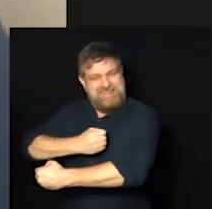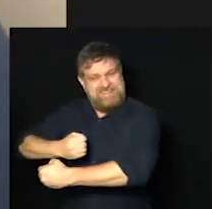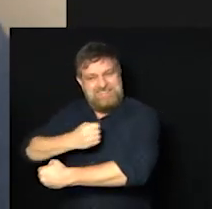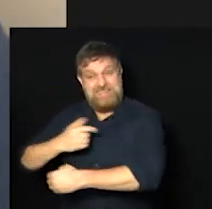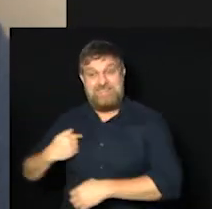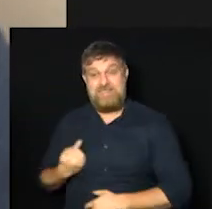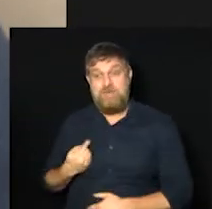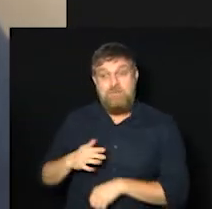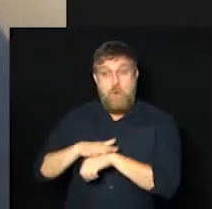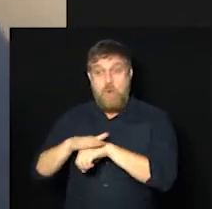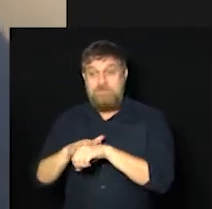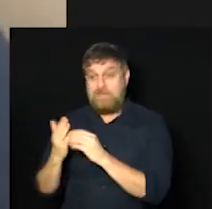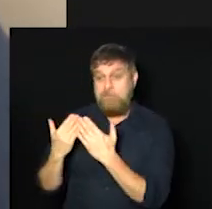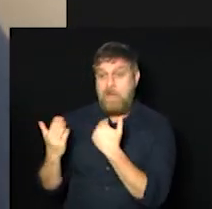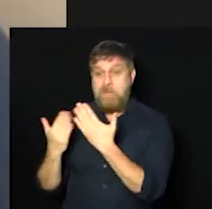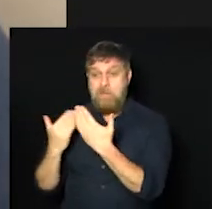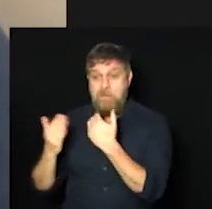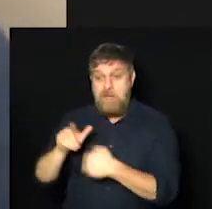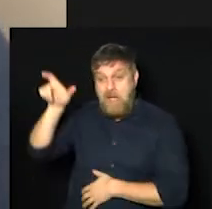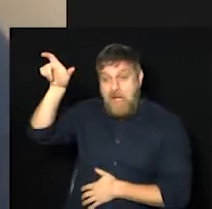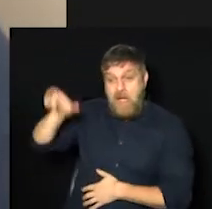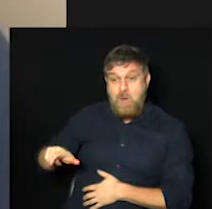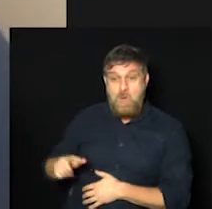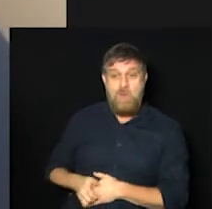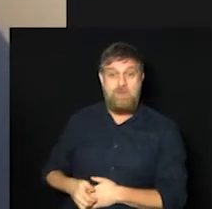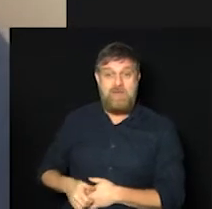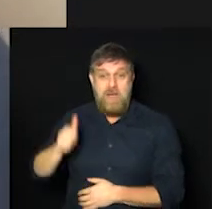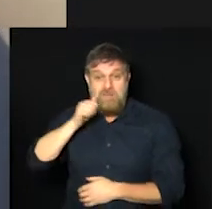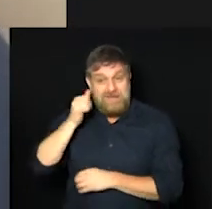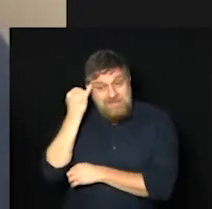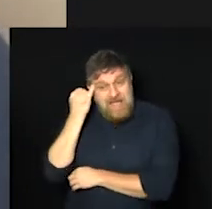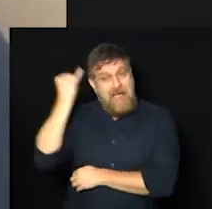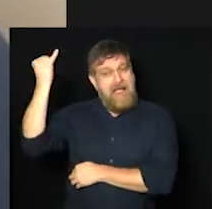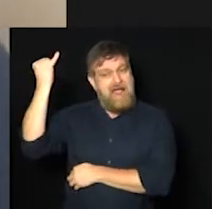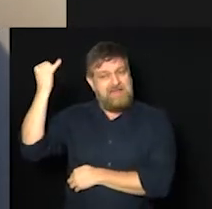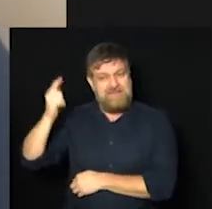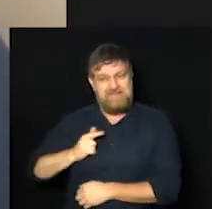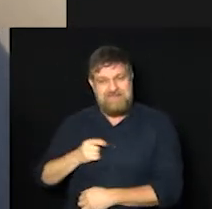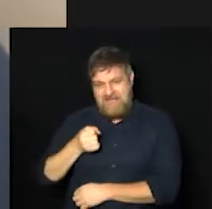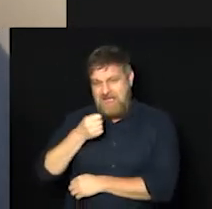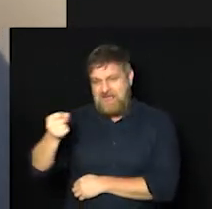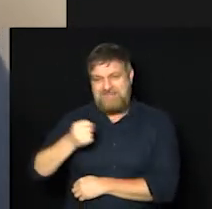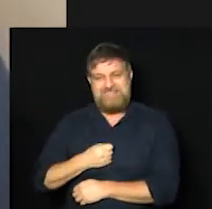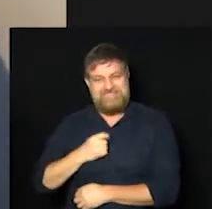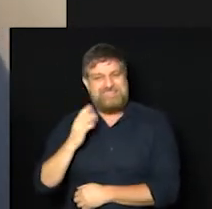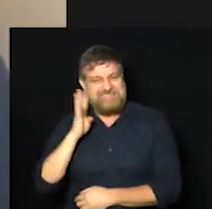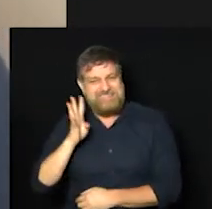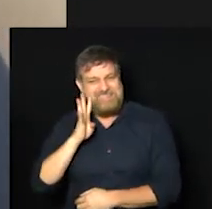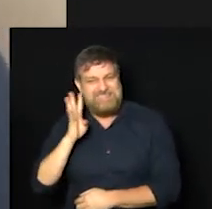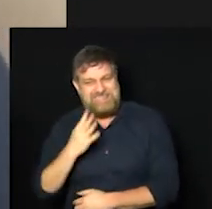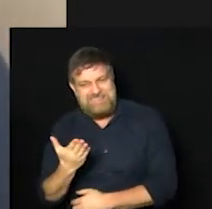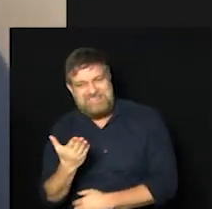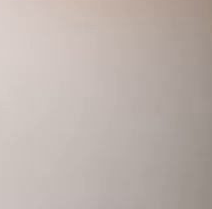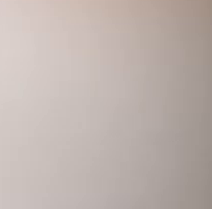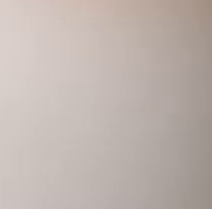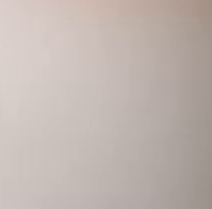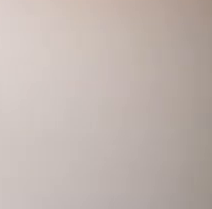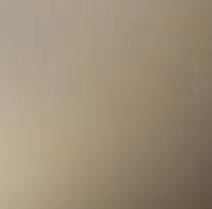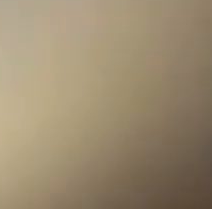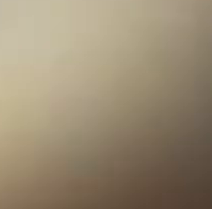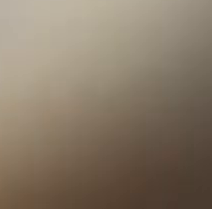aí eu fui conversar com uma das criadoras. E olha só essa entrevista divertida também.